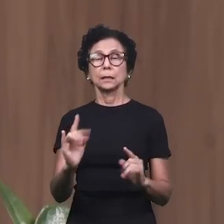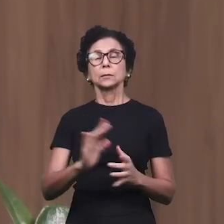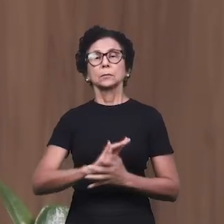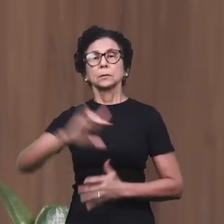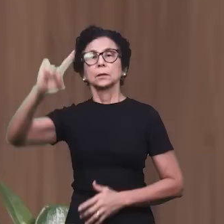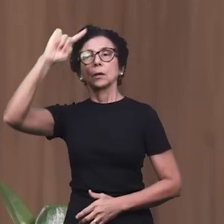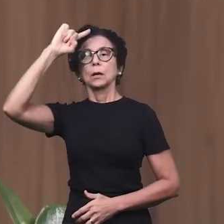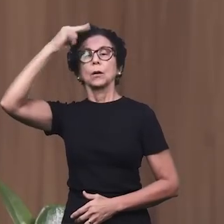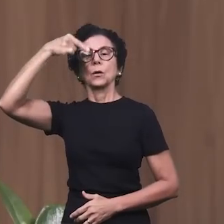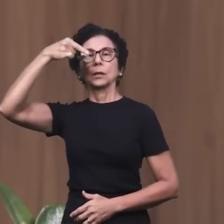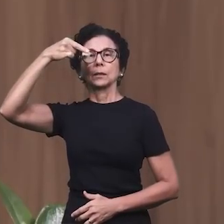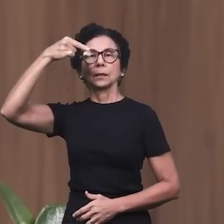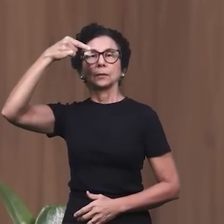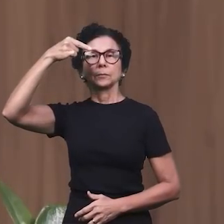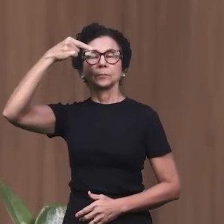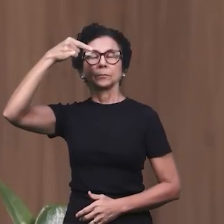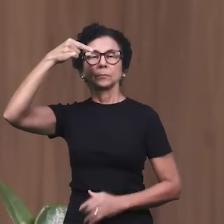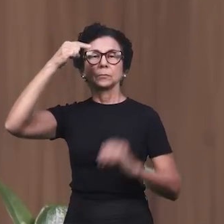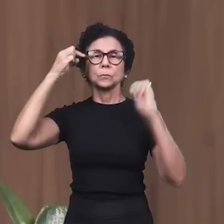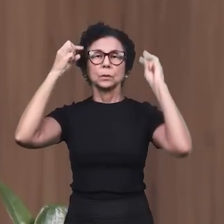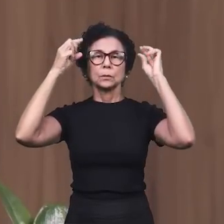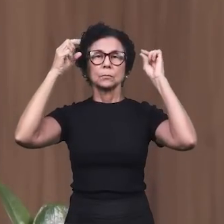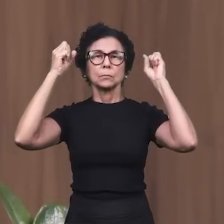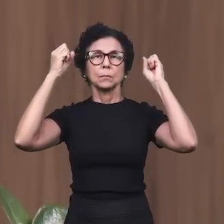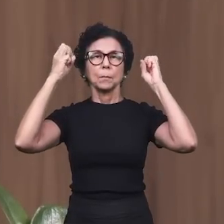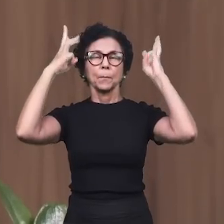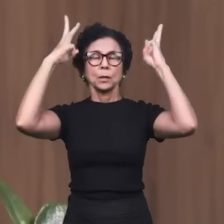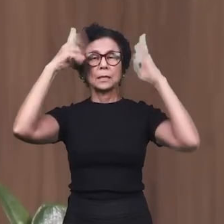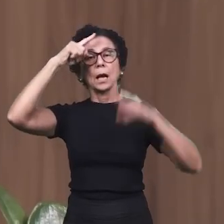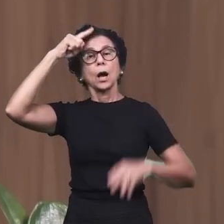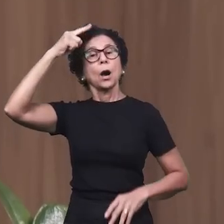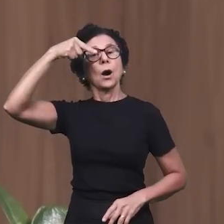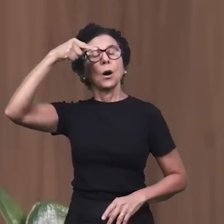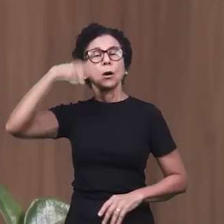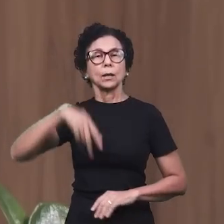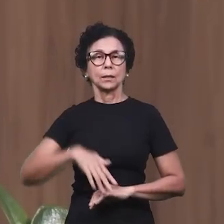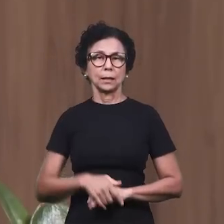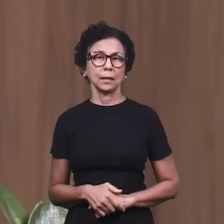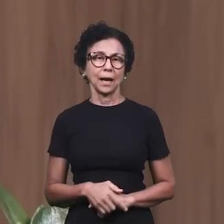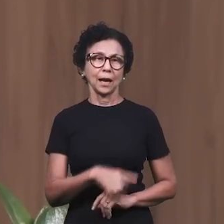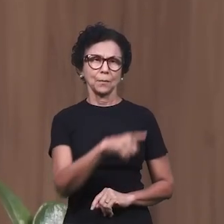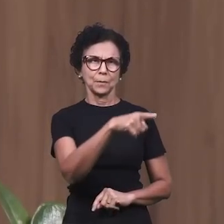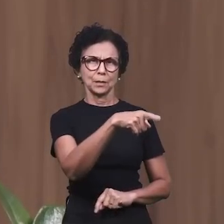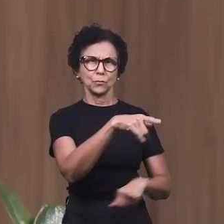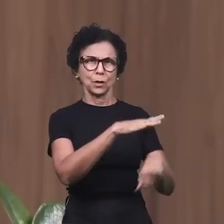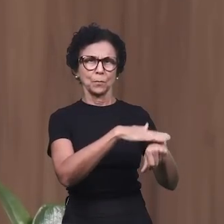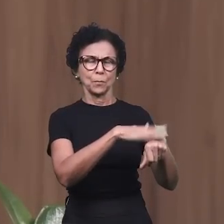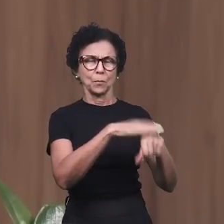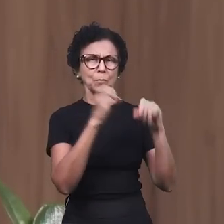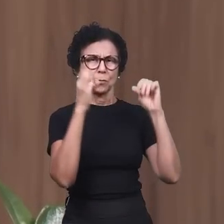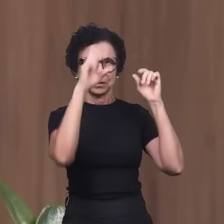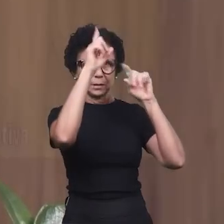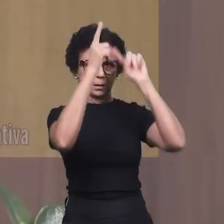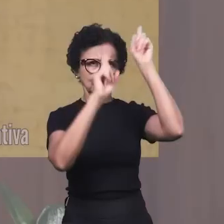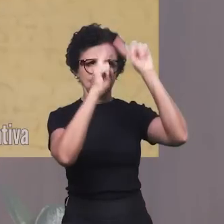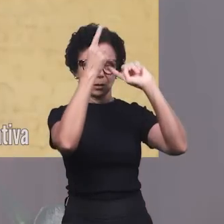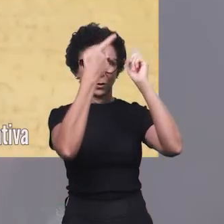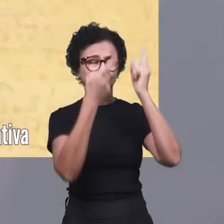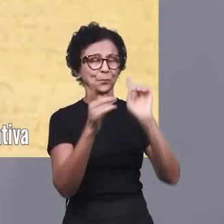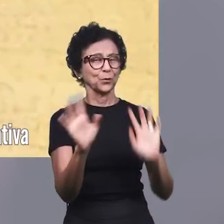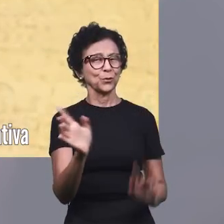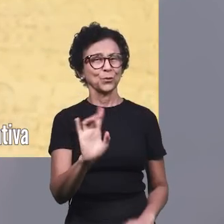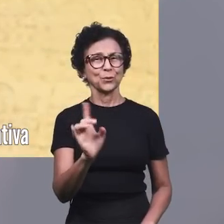de Deus para Moisés construir, mas nada segundo a cabeça de Moisés, o entendimento. Tudo era